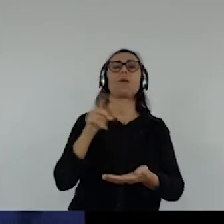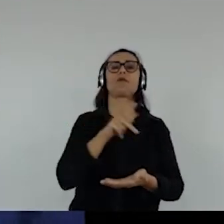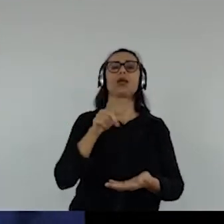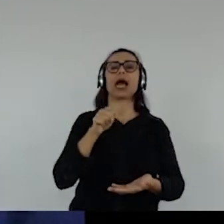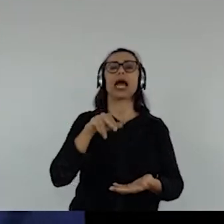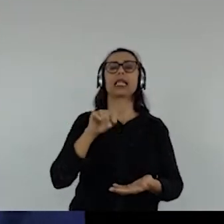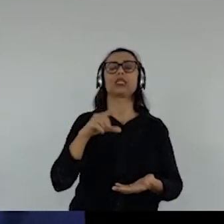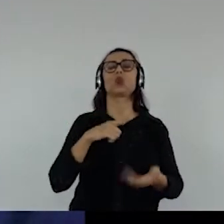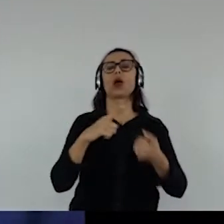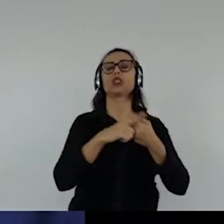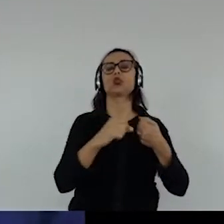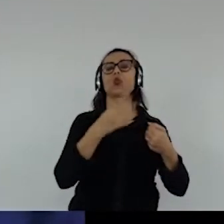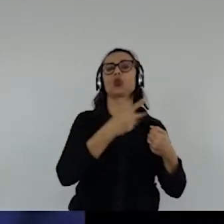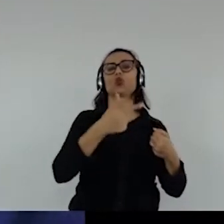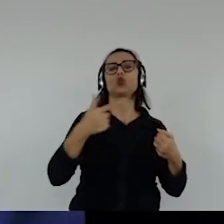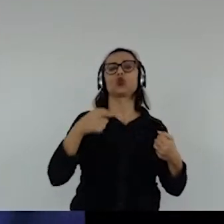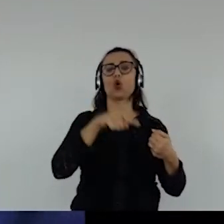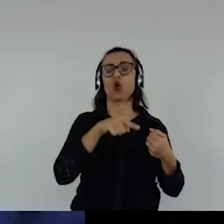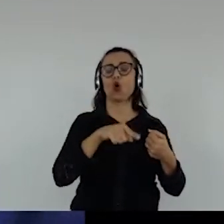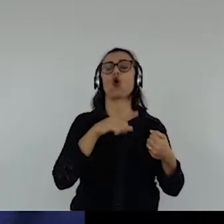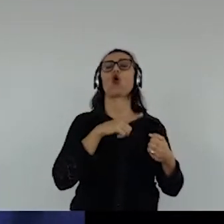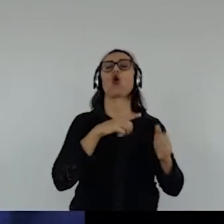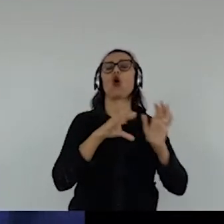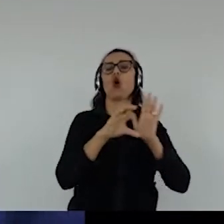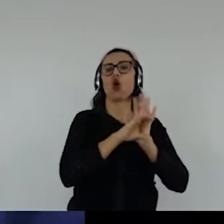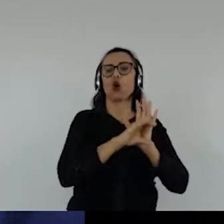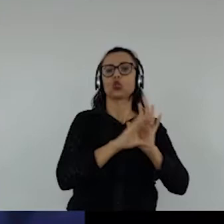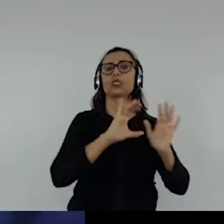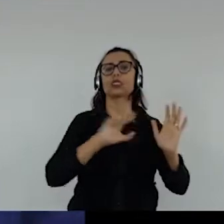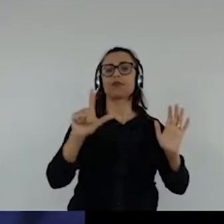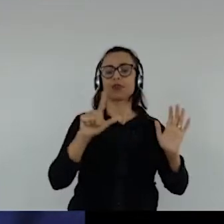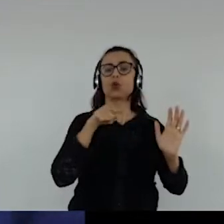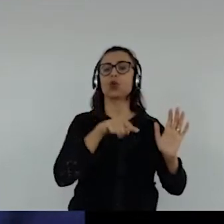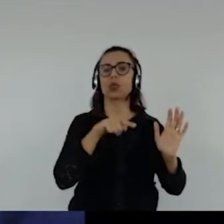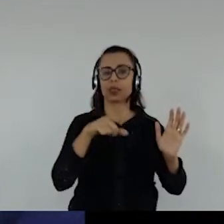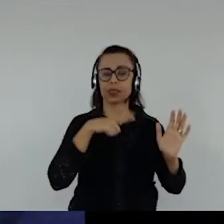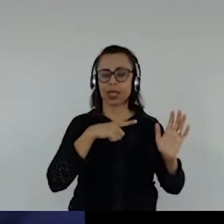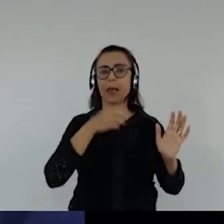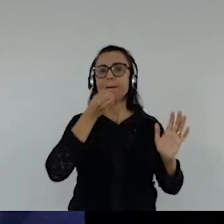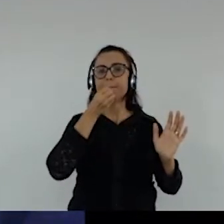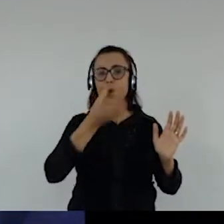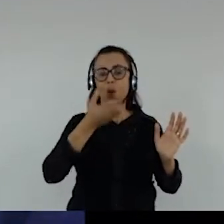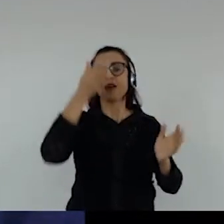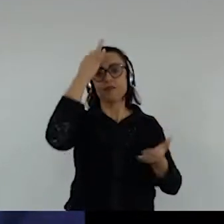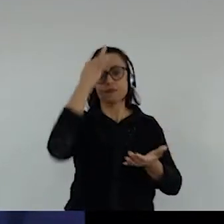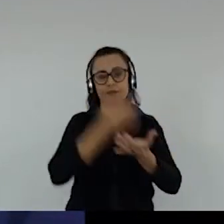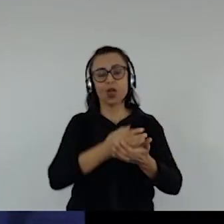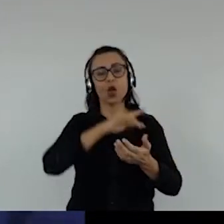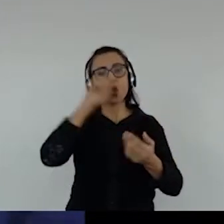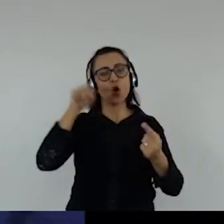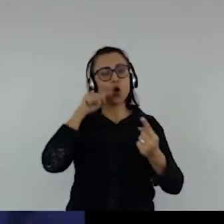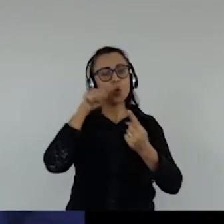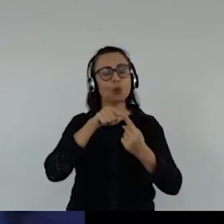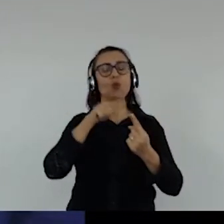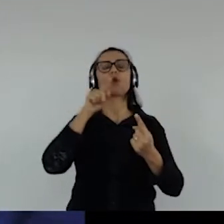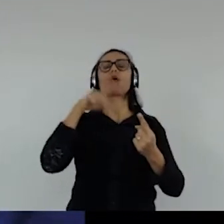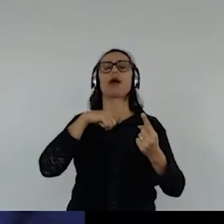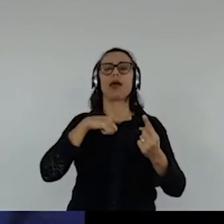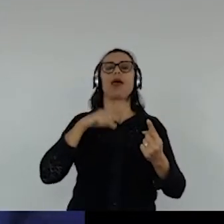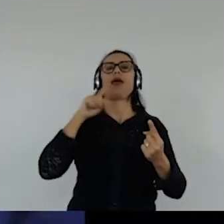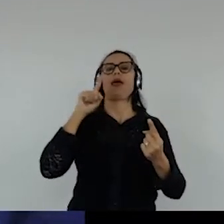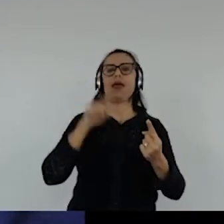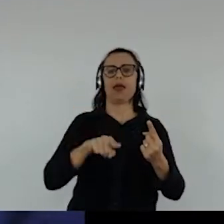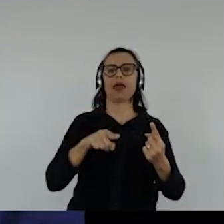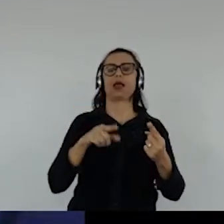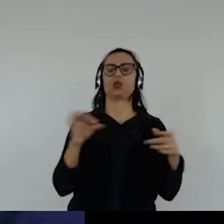artigo 422 do Código Civil, que contempla a boa-fé objetiva, é o fundamento